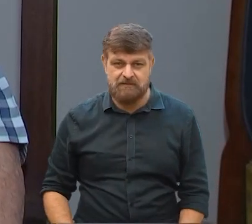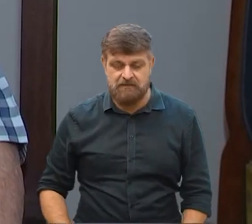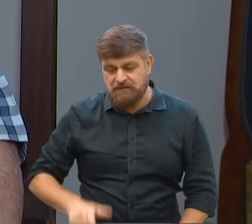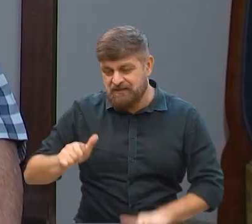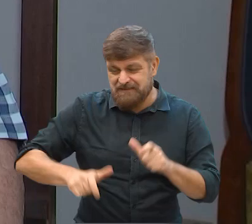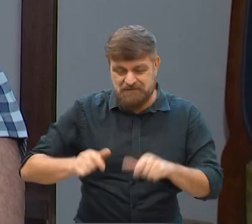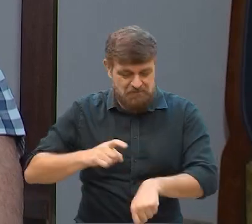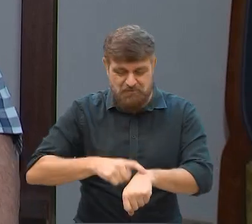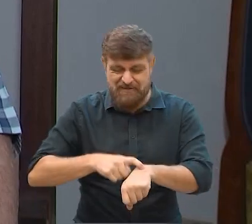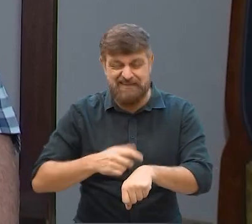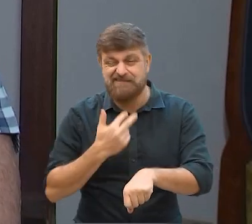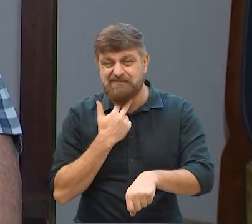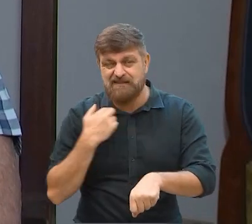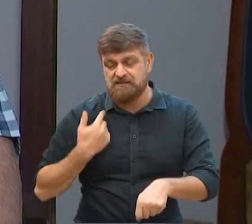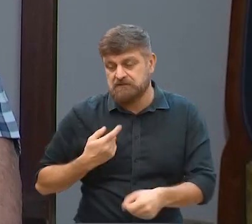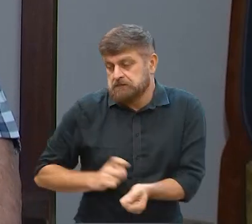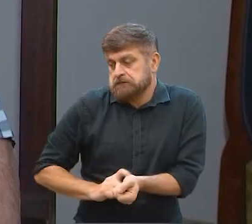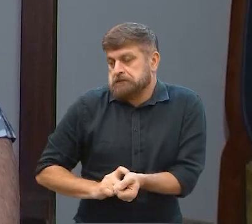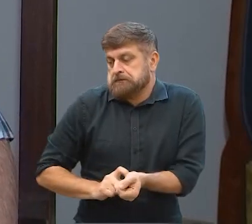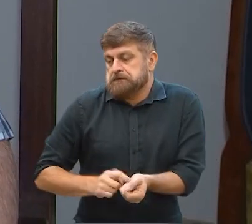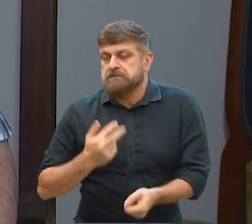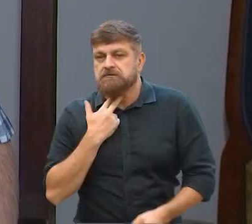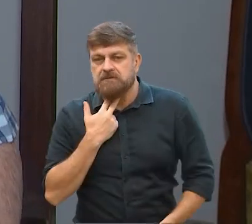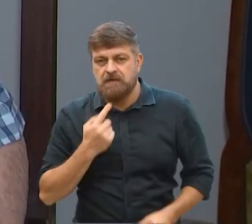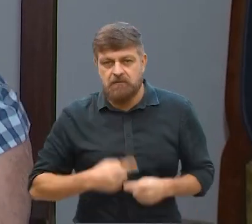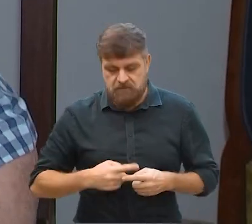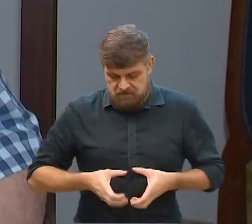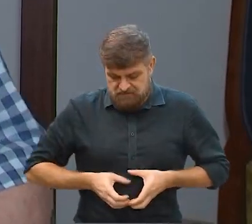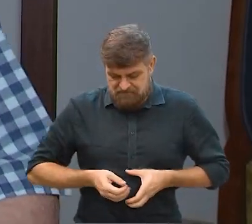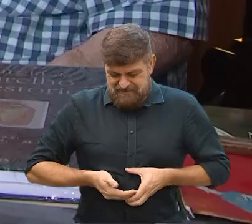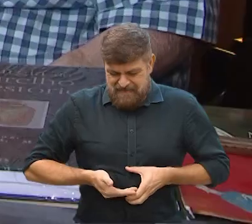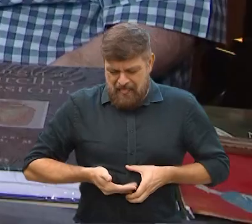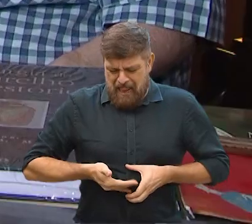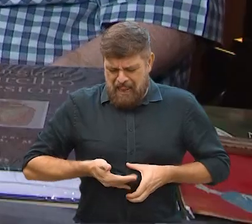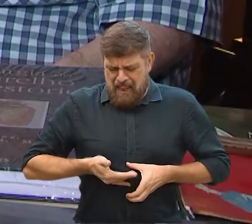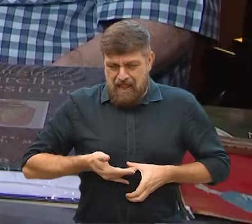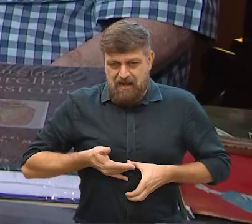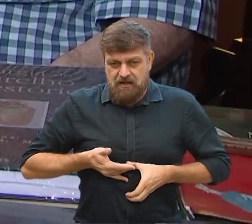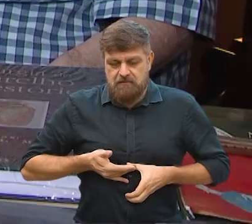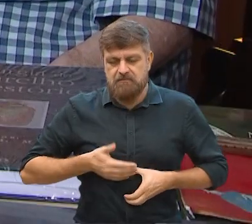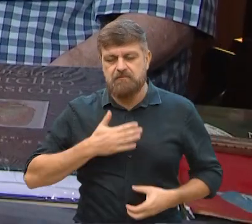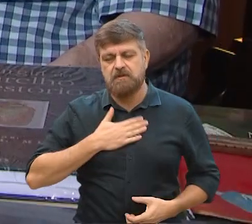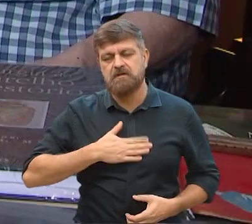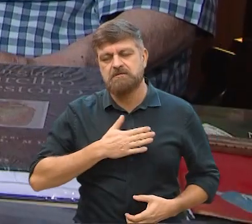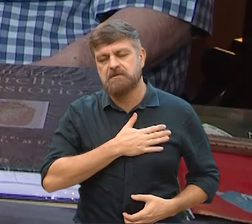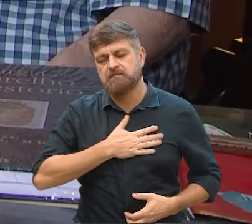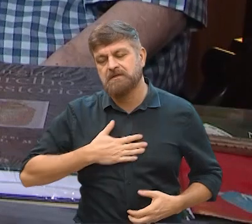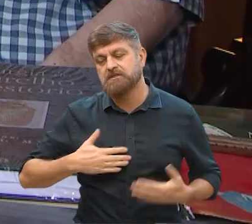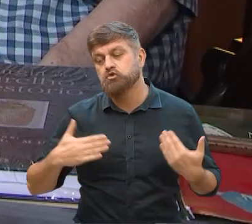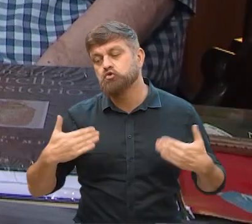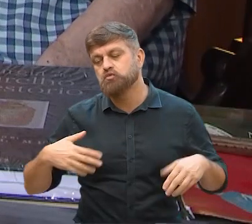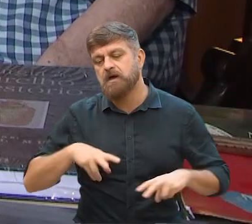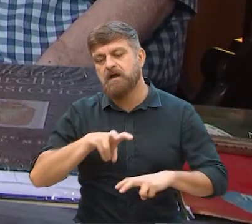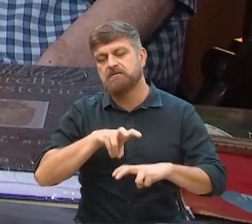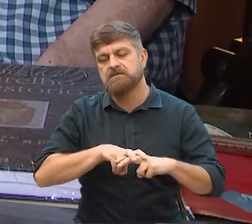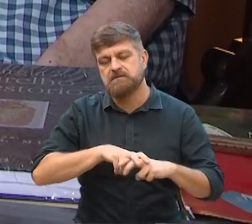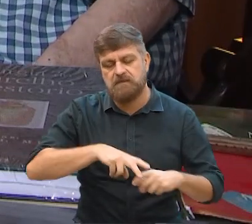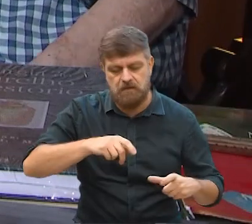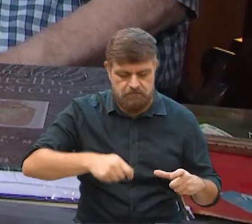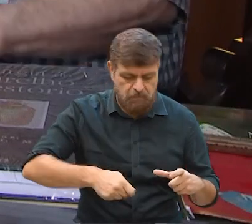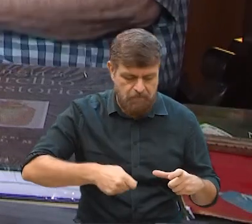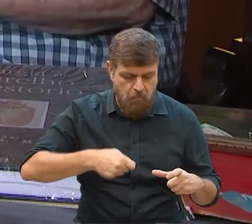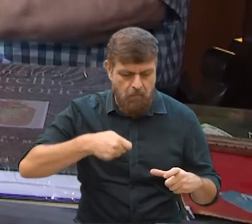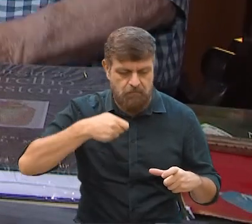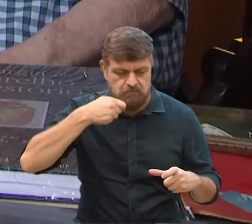nós não devemos estar nervosos, porque senão o ácido aumenta mais ainda. porque até dizem que a hora da